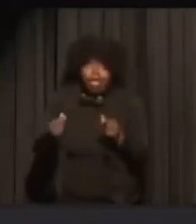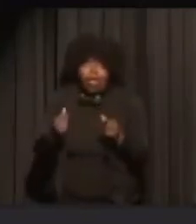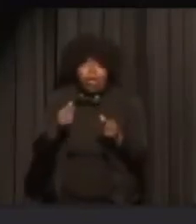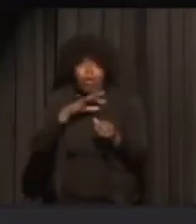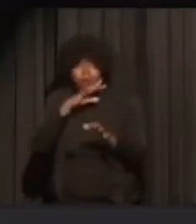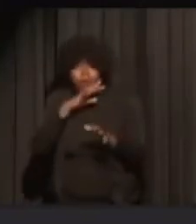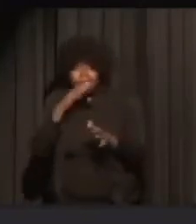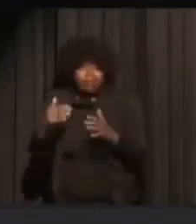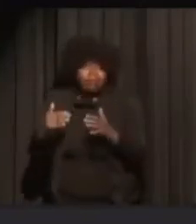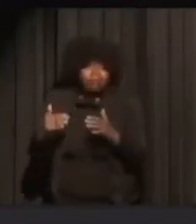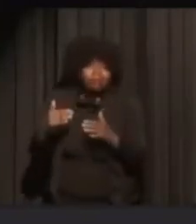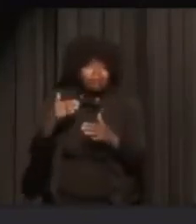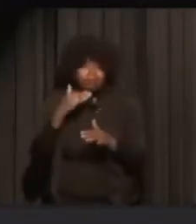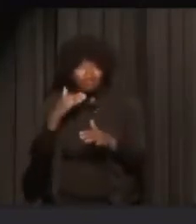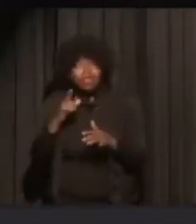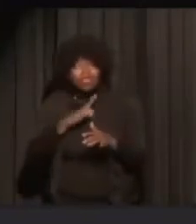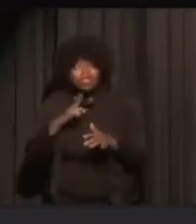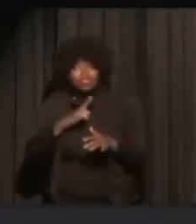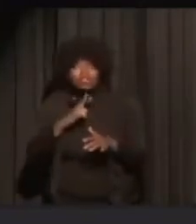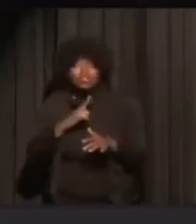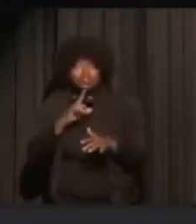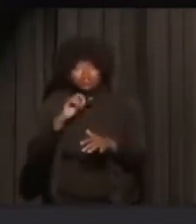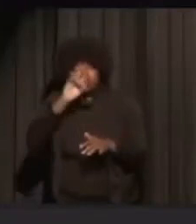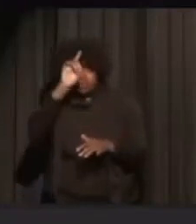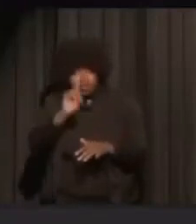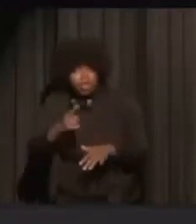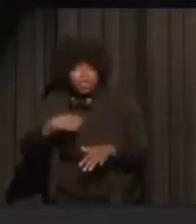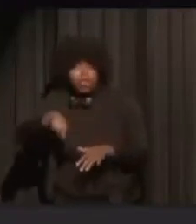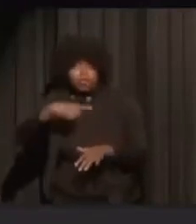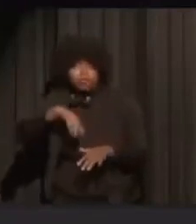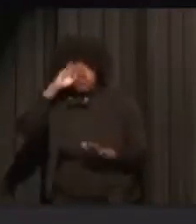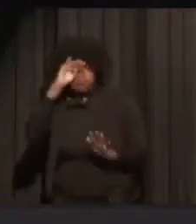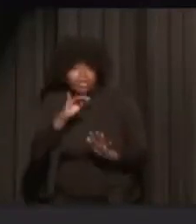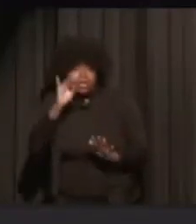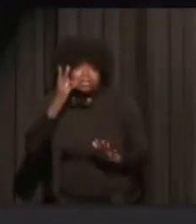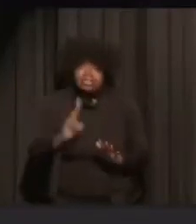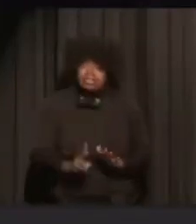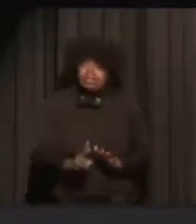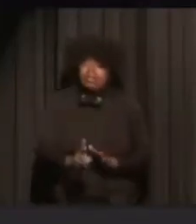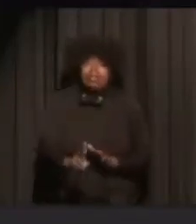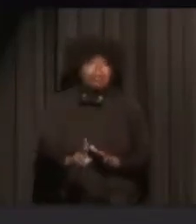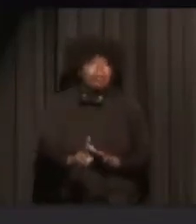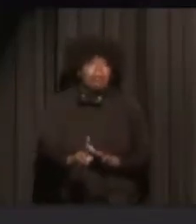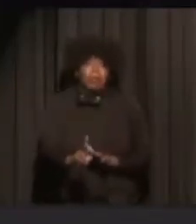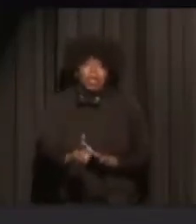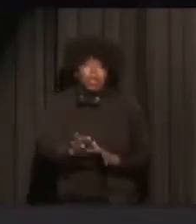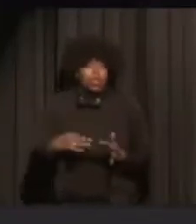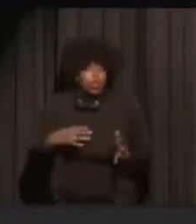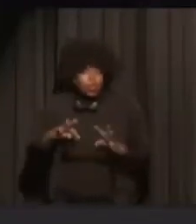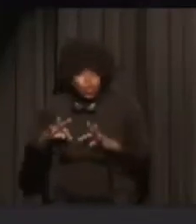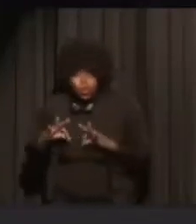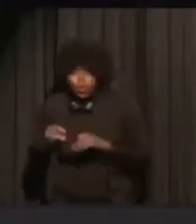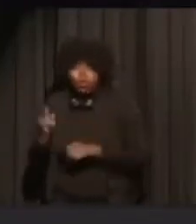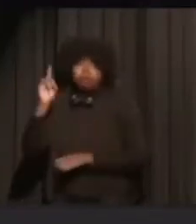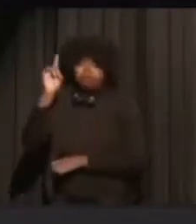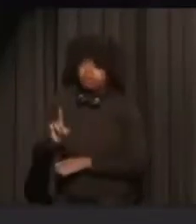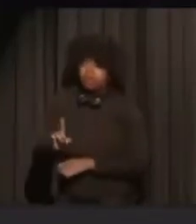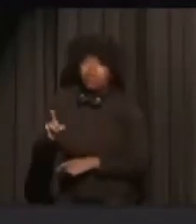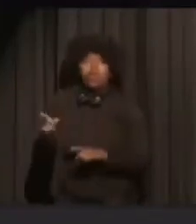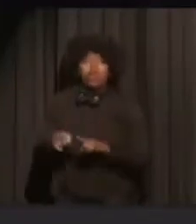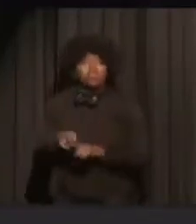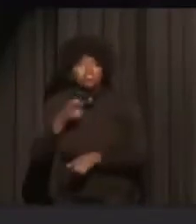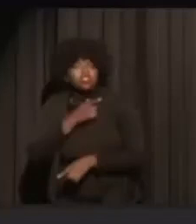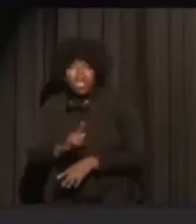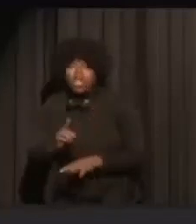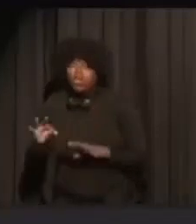ele tinha todo o direito e nós respeitamos isso sempre em todas as declarações que demos tanto eu quanto os diretores e os gerentes encarregados